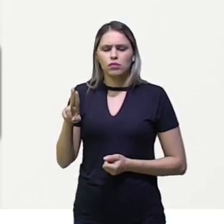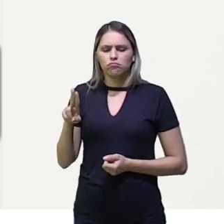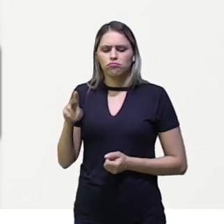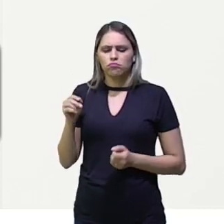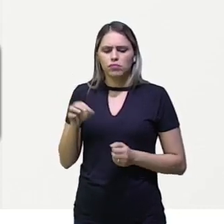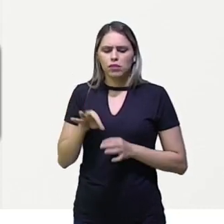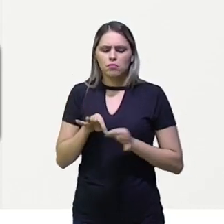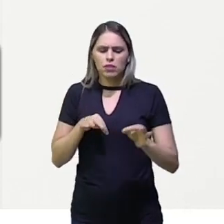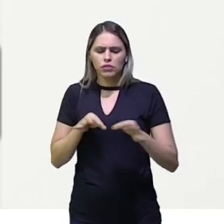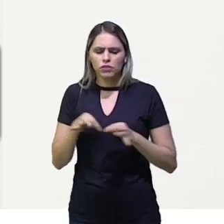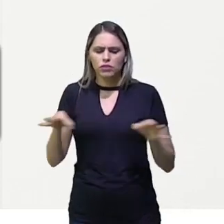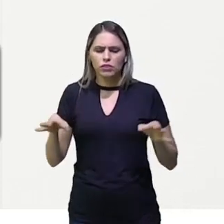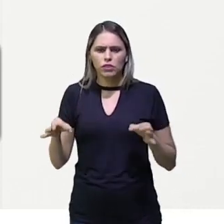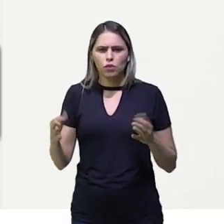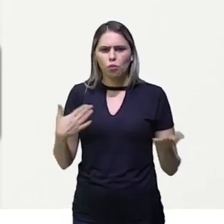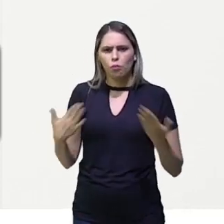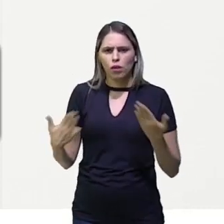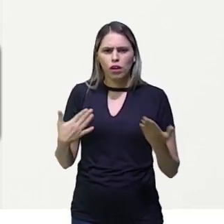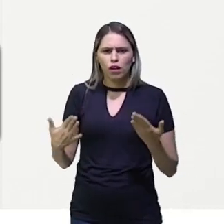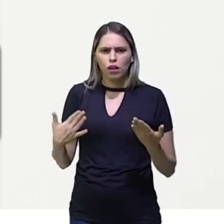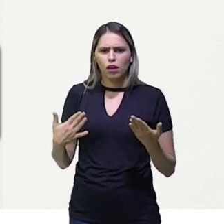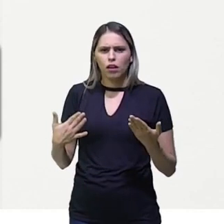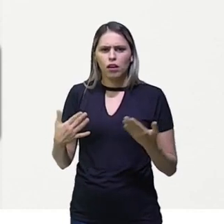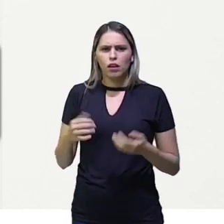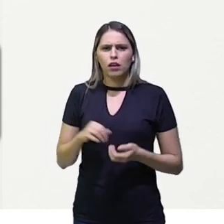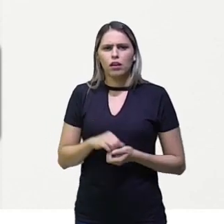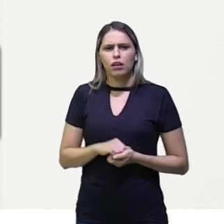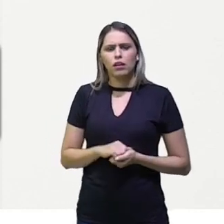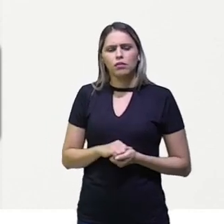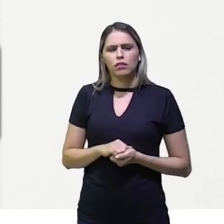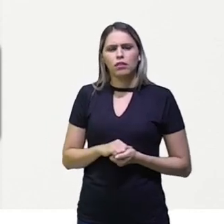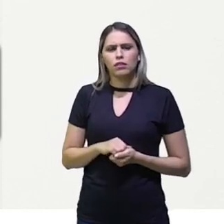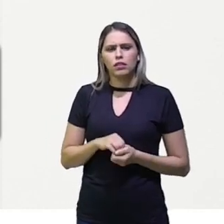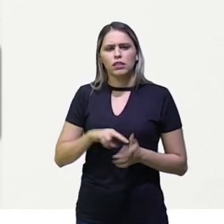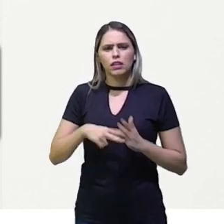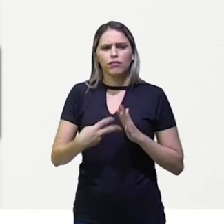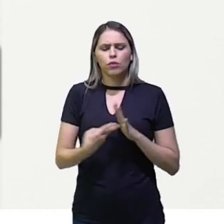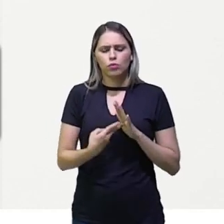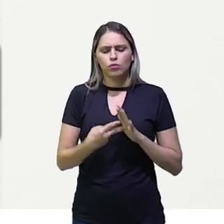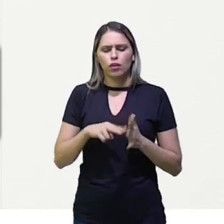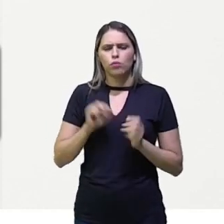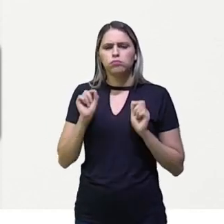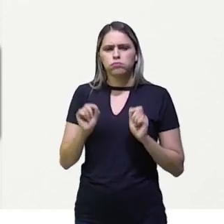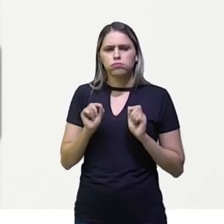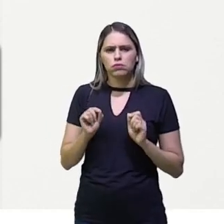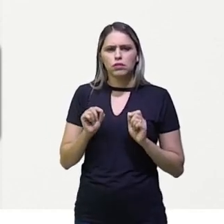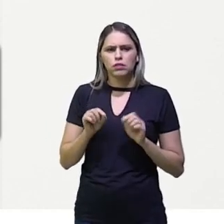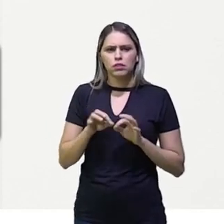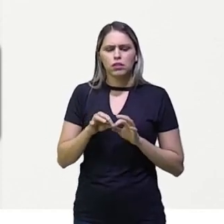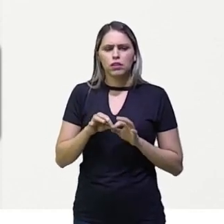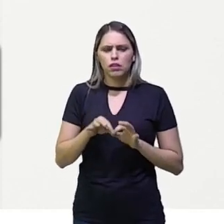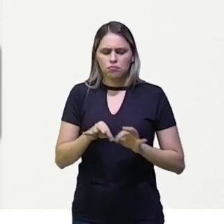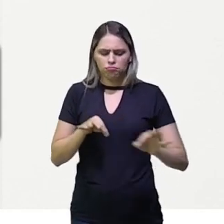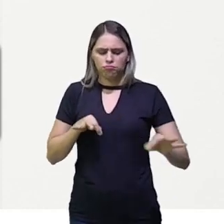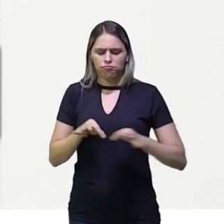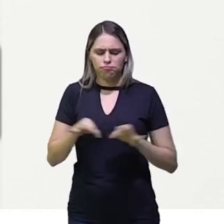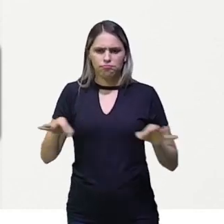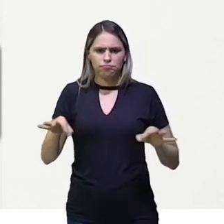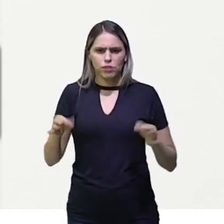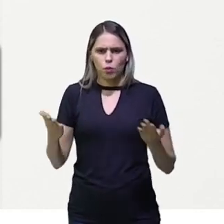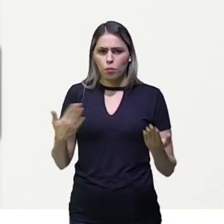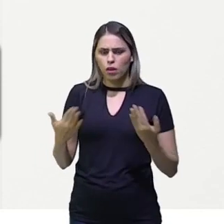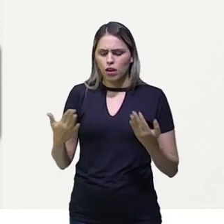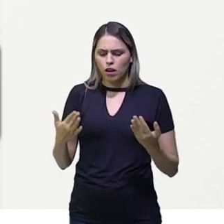É comparar duas. Medir é comparar duas grandezas de mesma espécie,